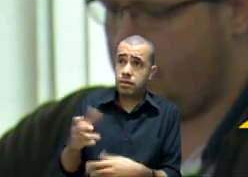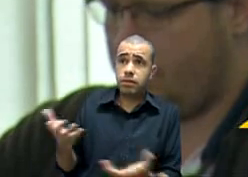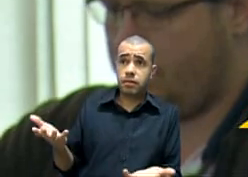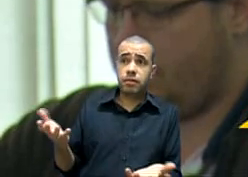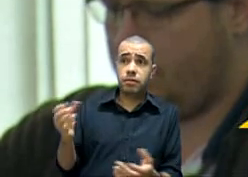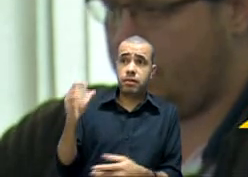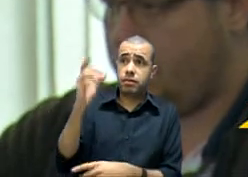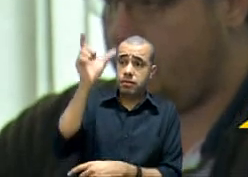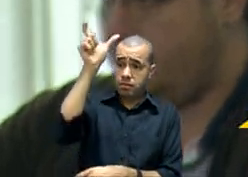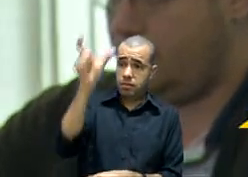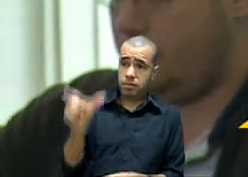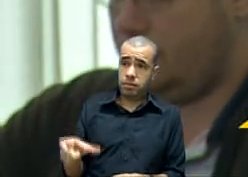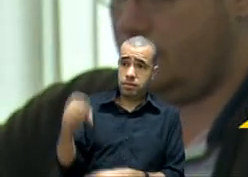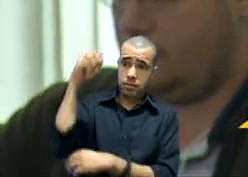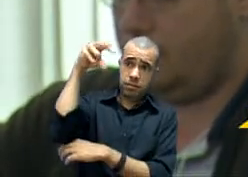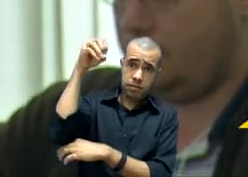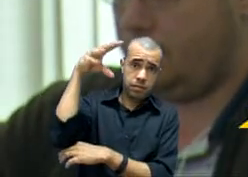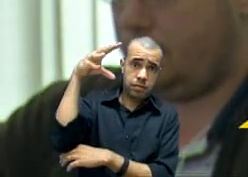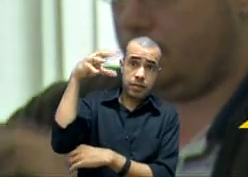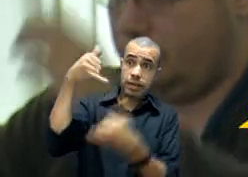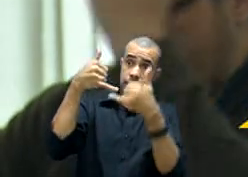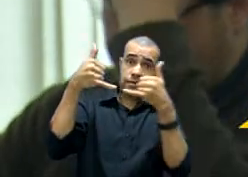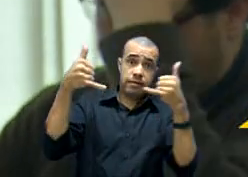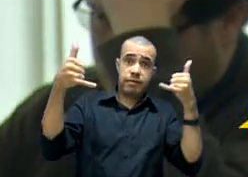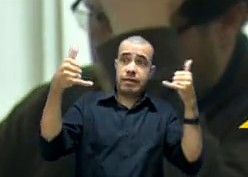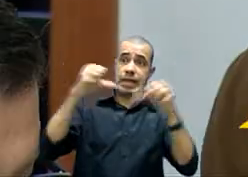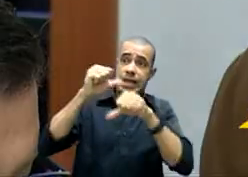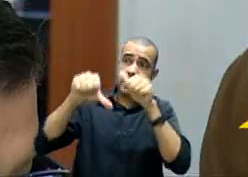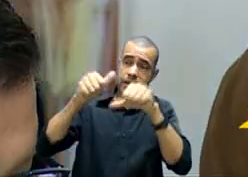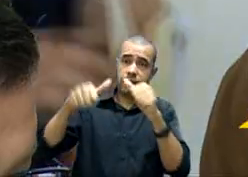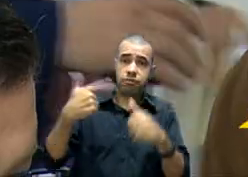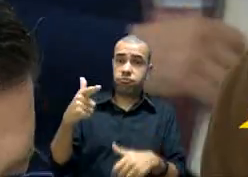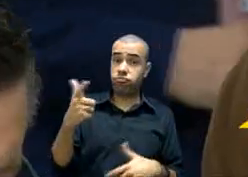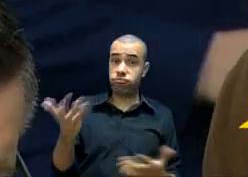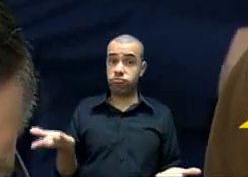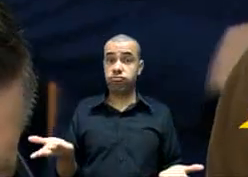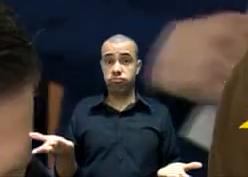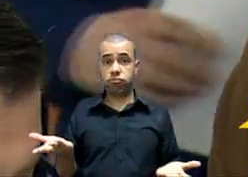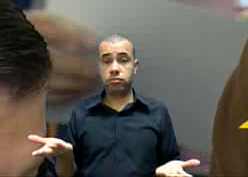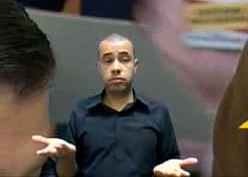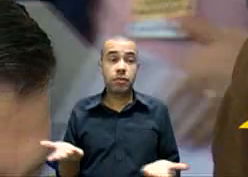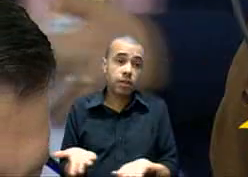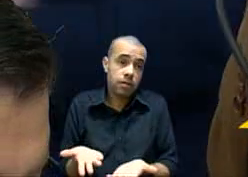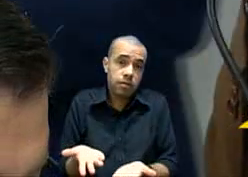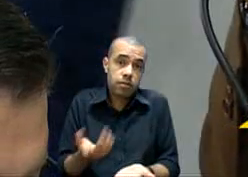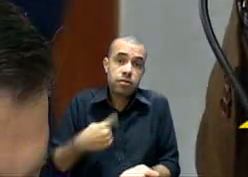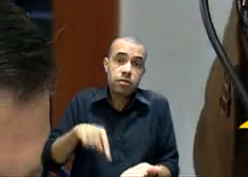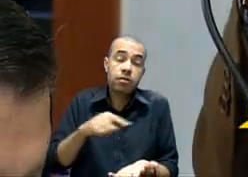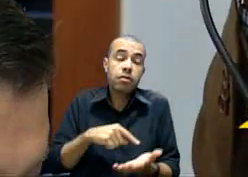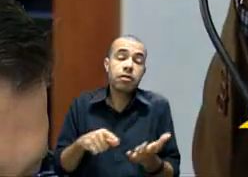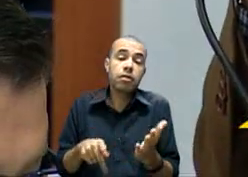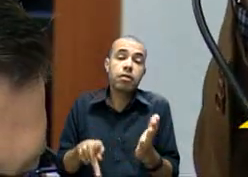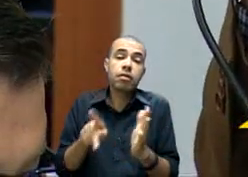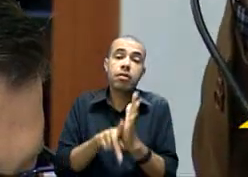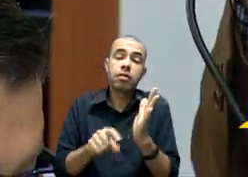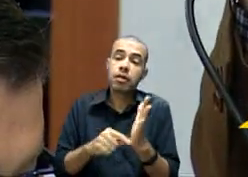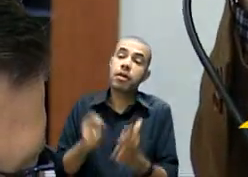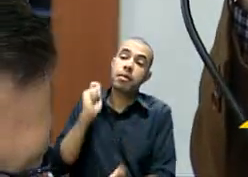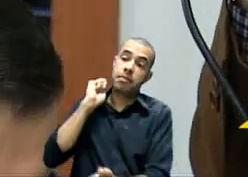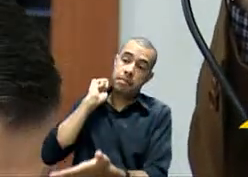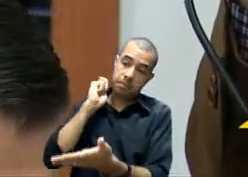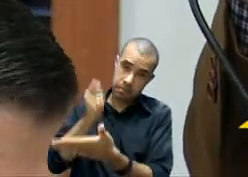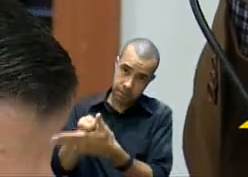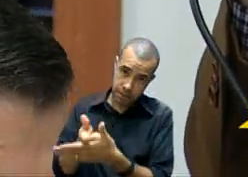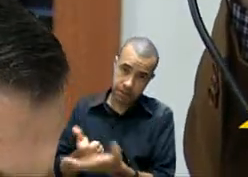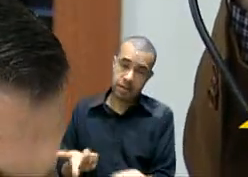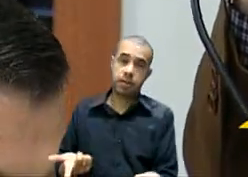fiação, isso. E o desastre exatamente. Que é... Então, o que a gente fez, que eles paguem a utilização do